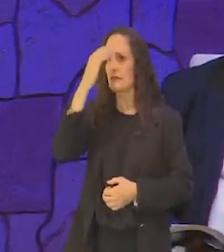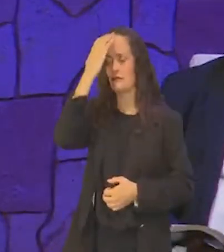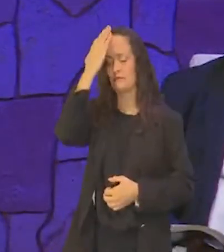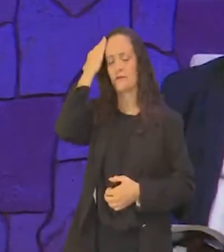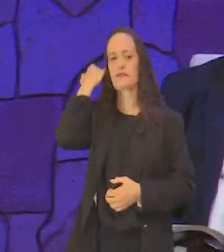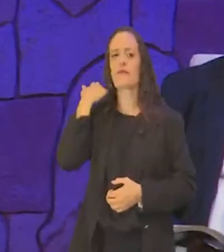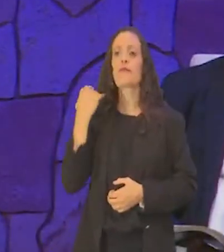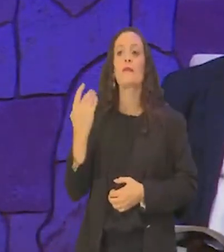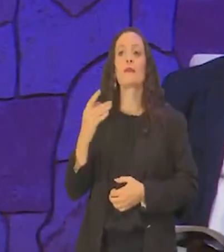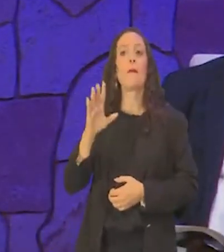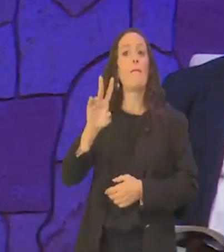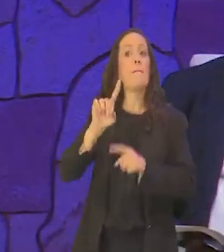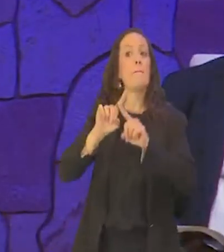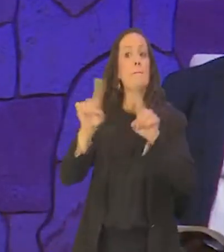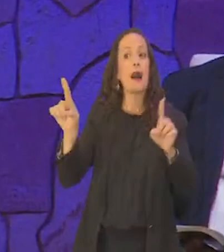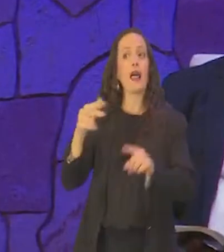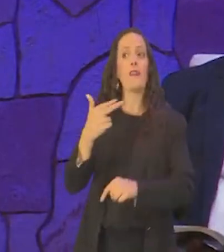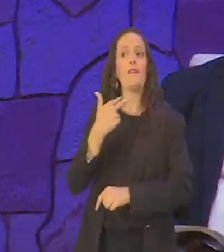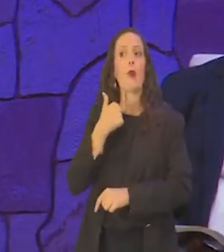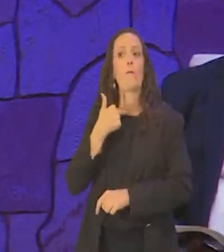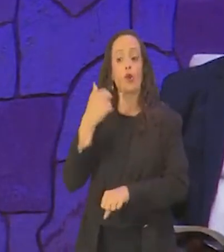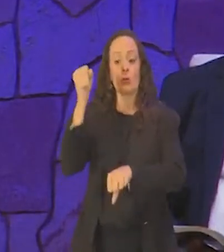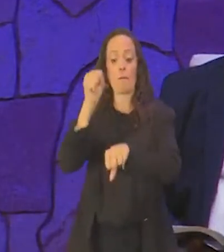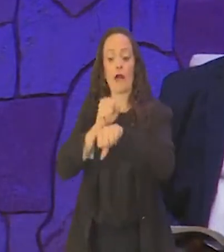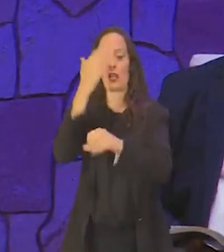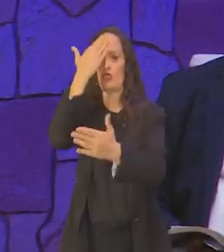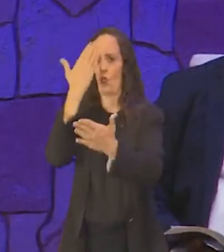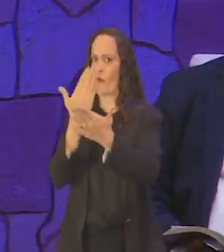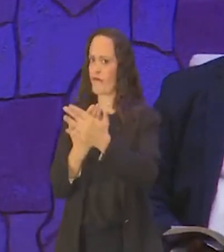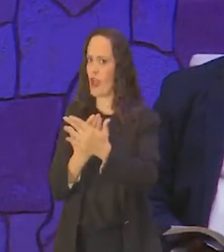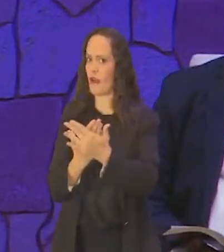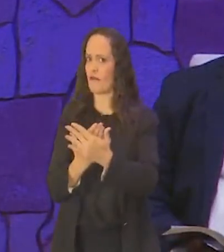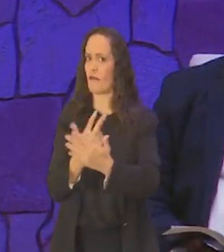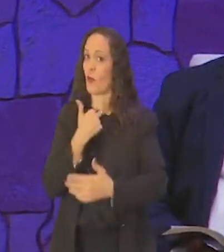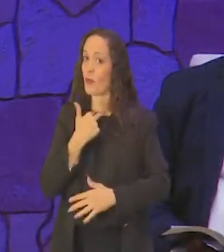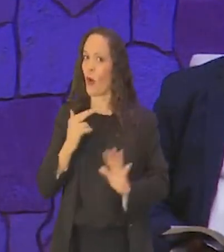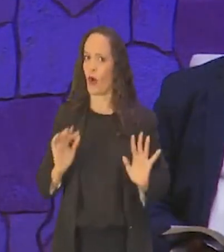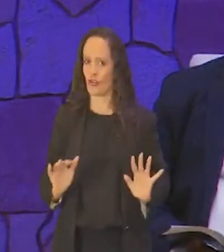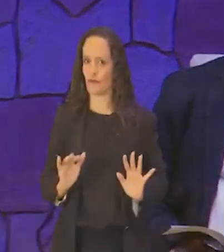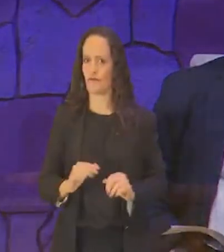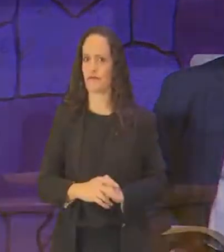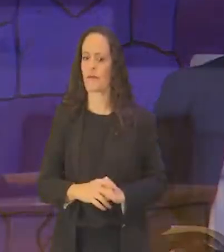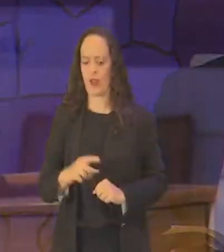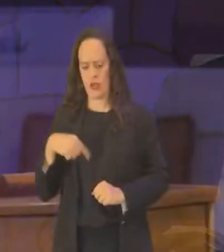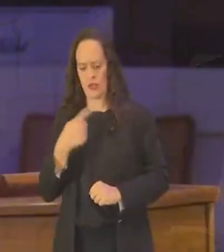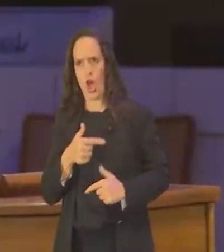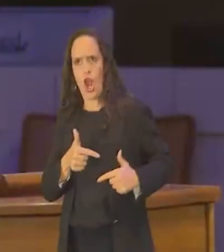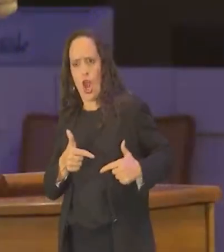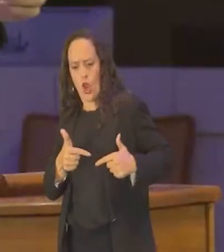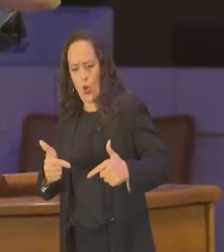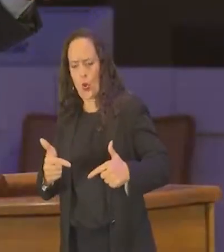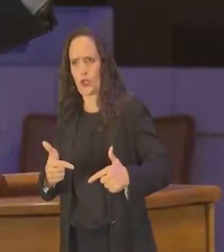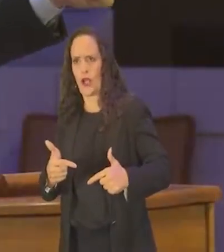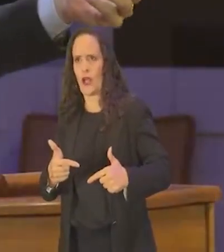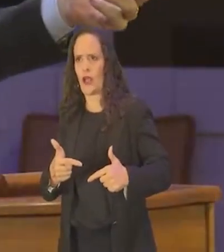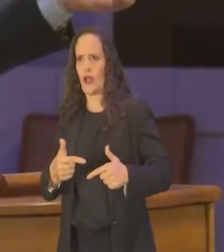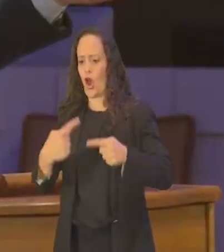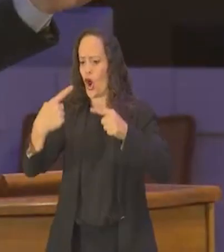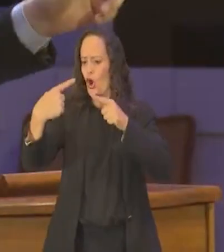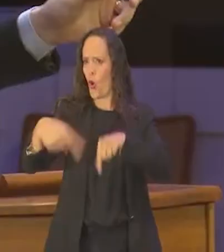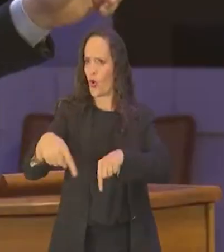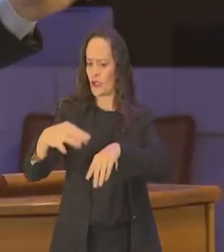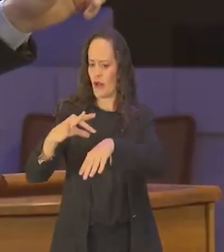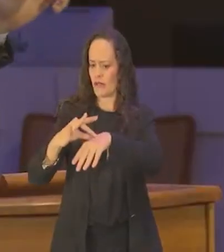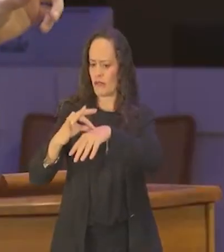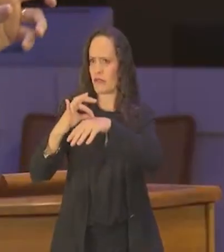de crer. Nós somos homens e mulheres, mas nossa luta não é contra carne nem sangue,